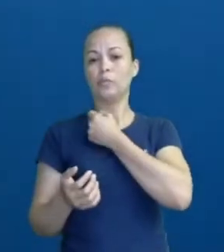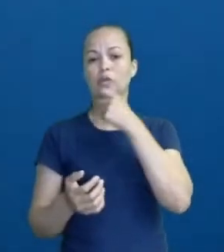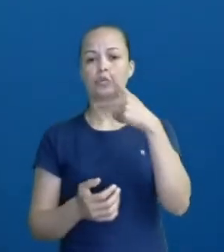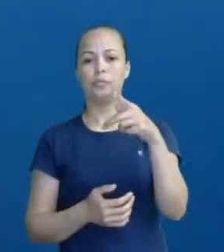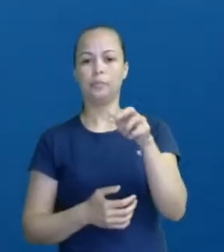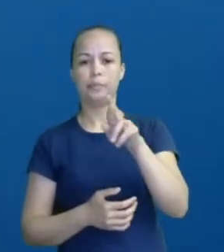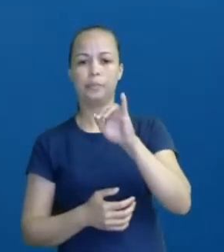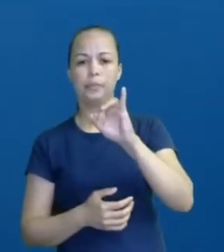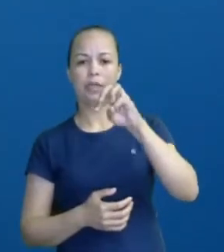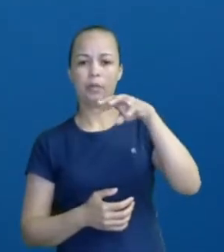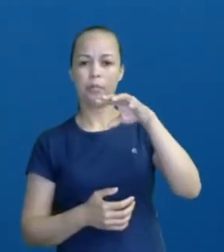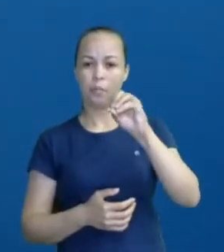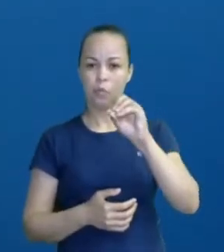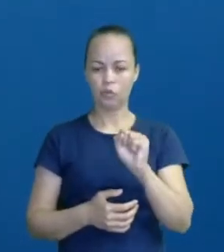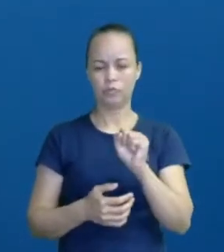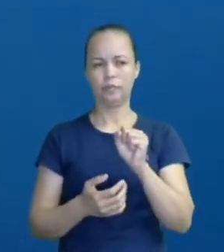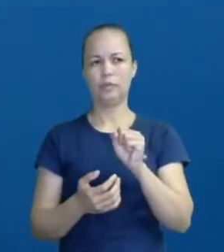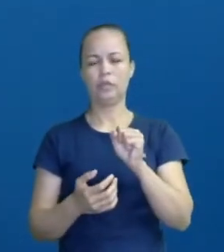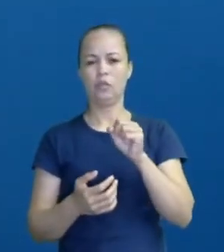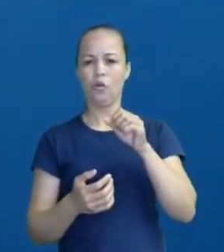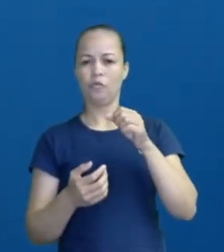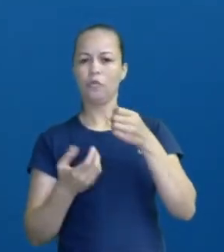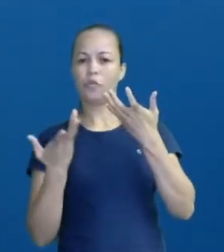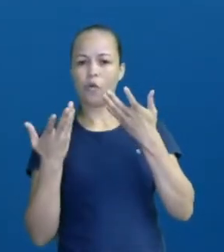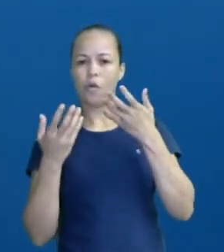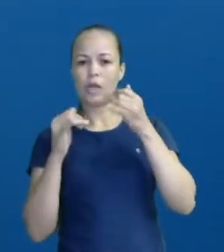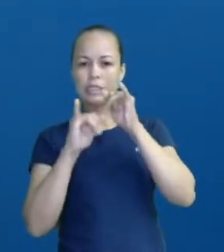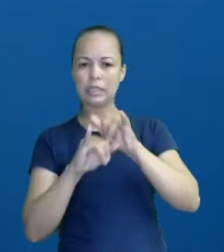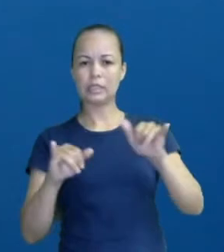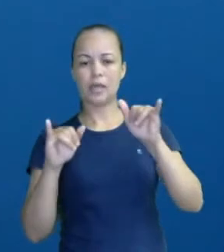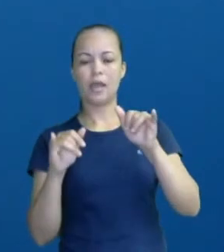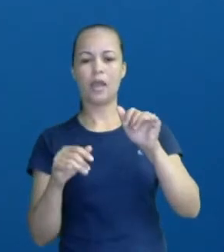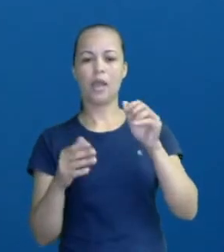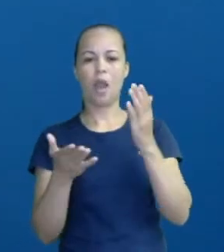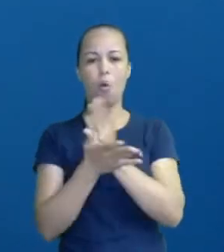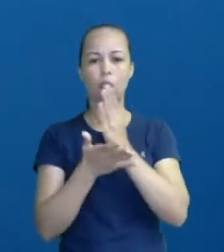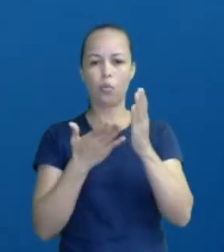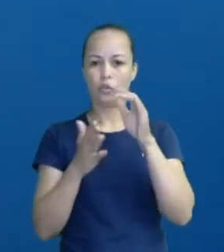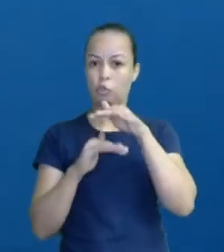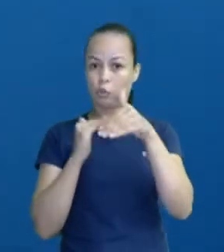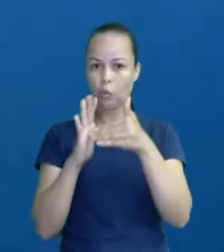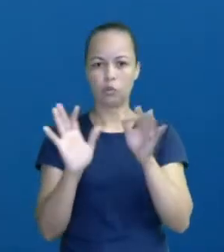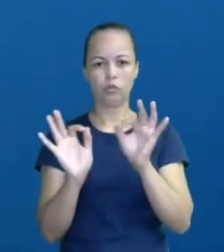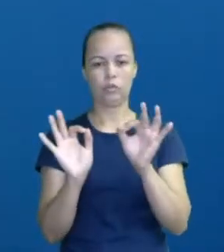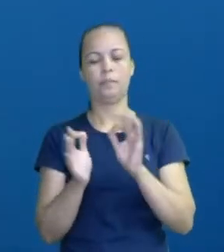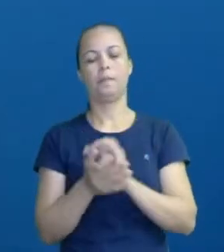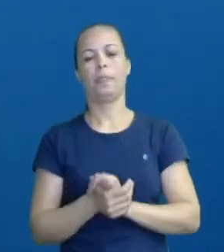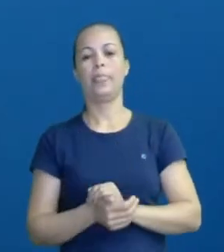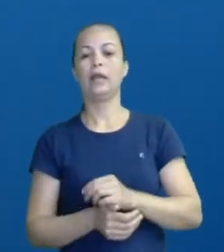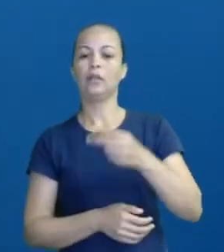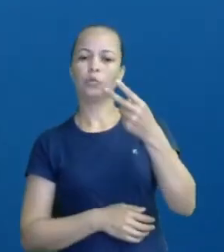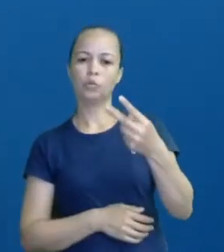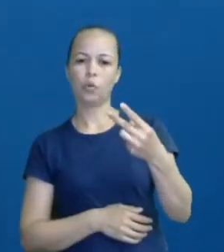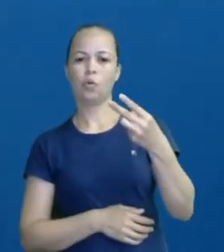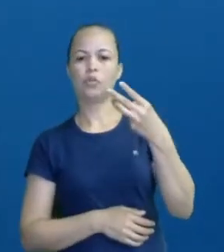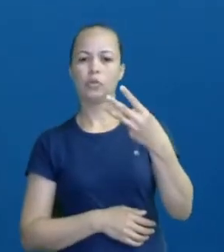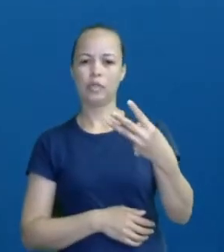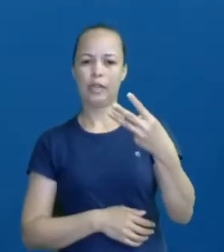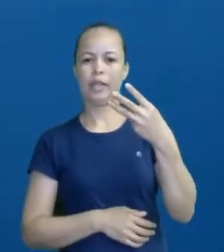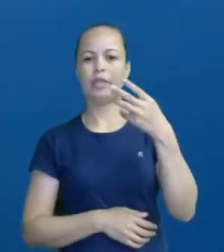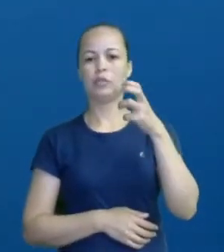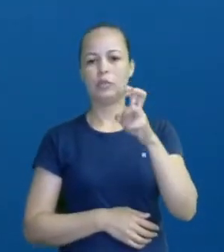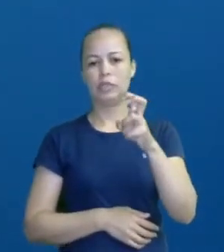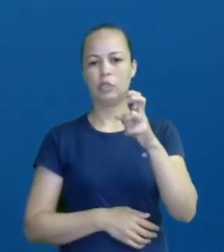Então, quais são eles? Eu vou só dizer alguns, eu não vou dizer todos, tá? Então, o 2, o 3, o 5,